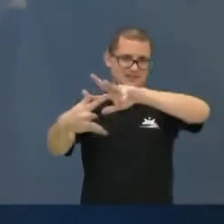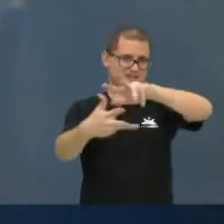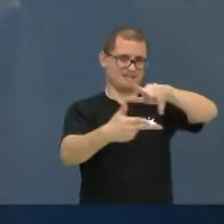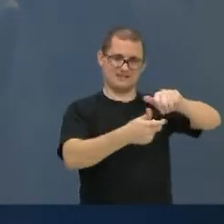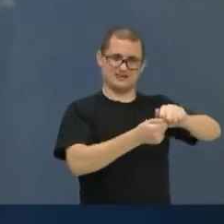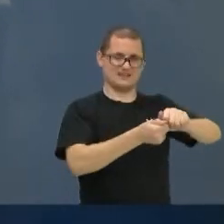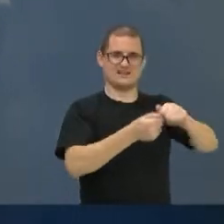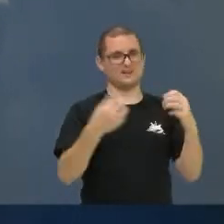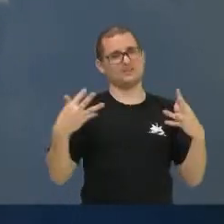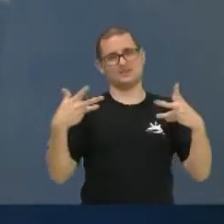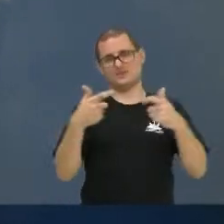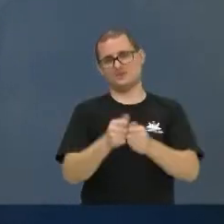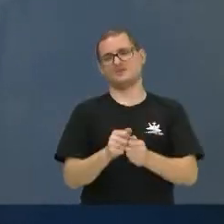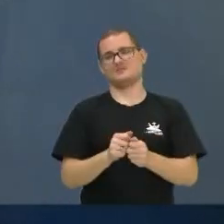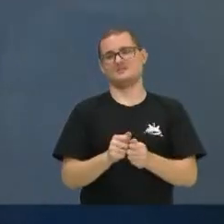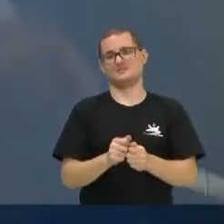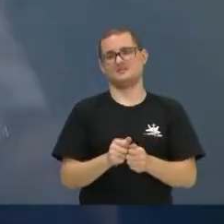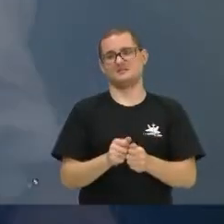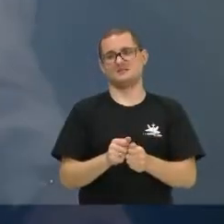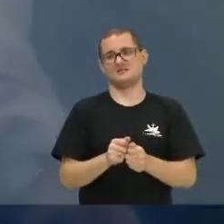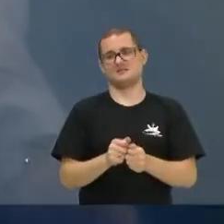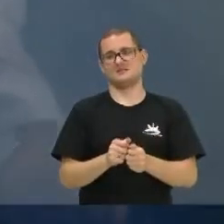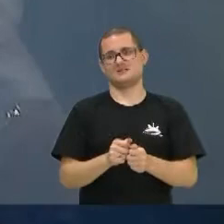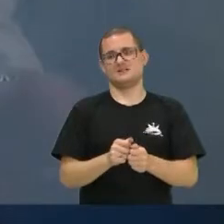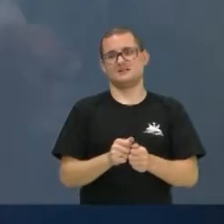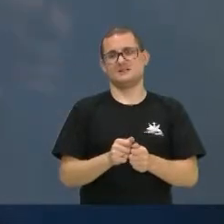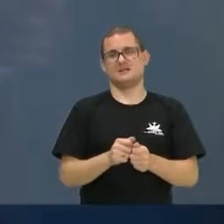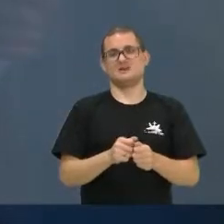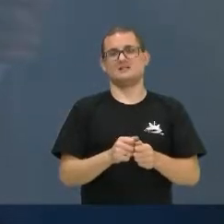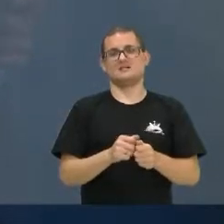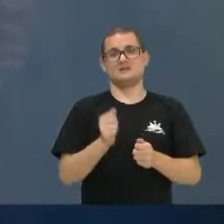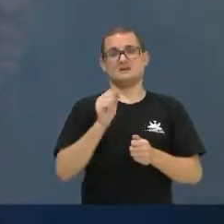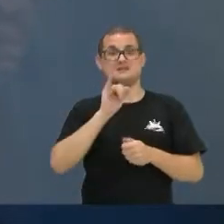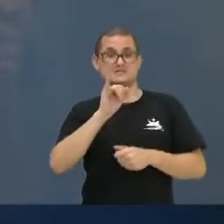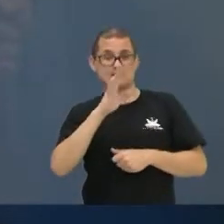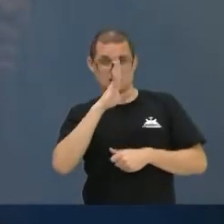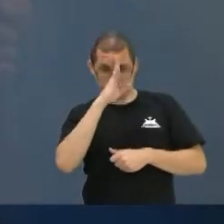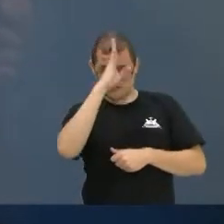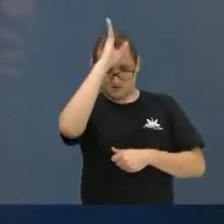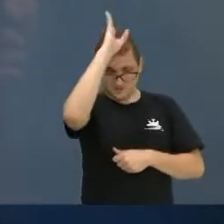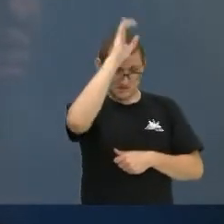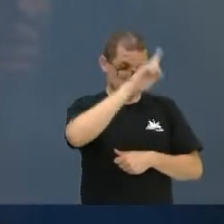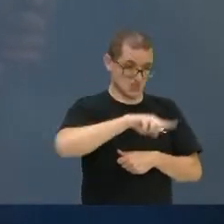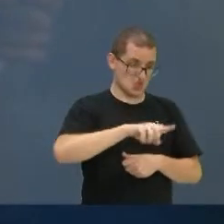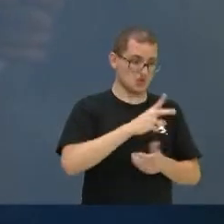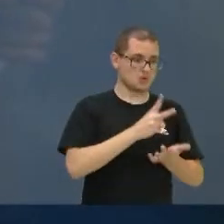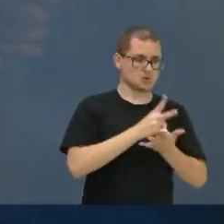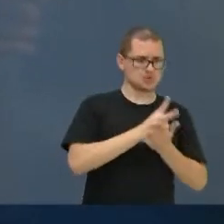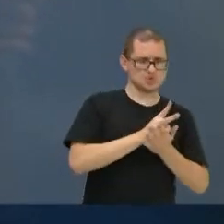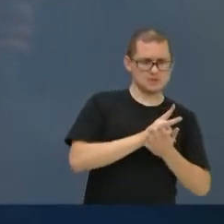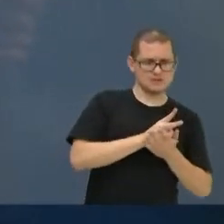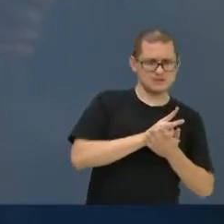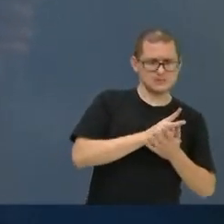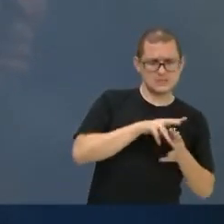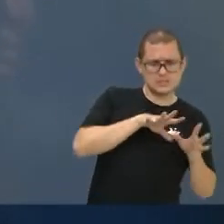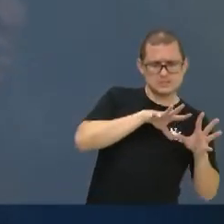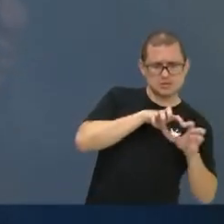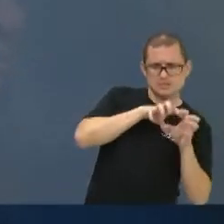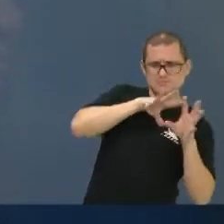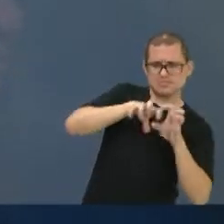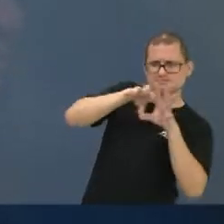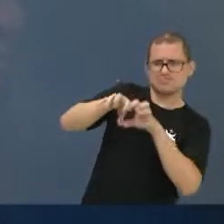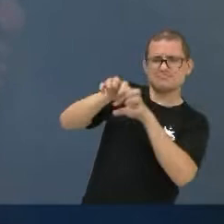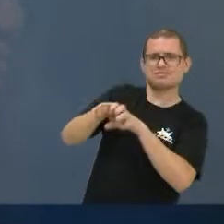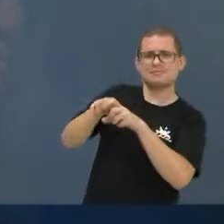ainda que seja perseguidor o império e os candelabros brilhantes o